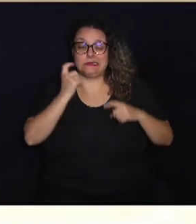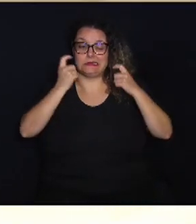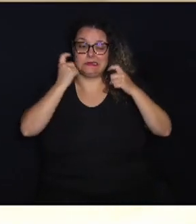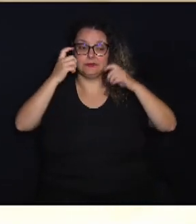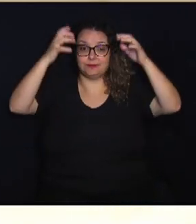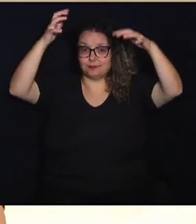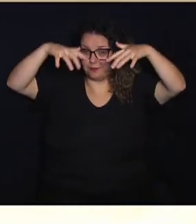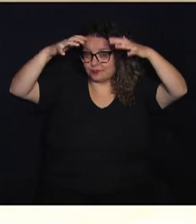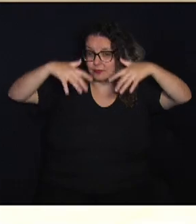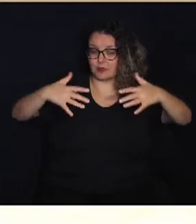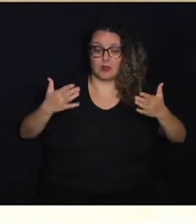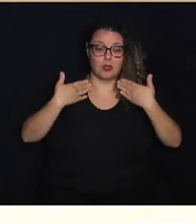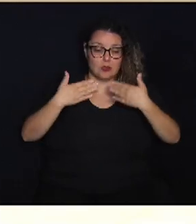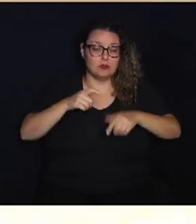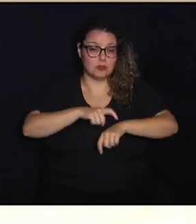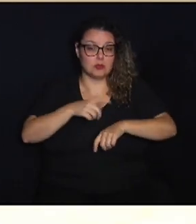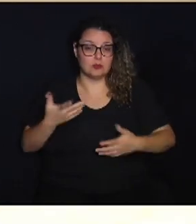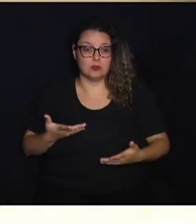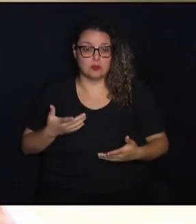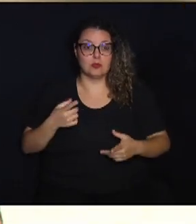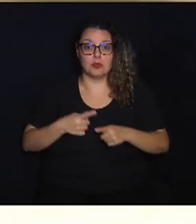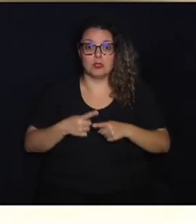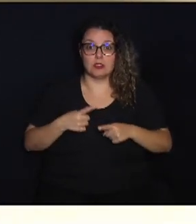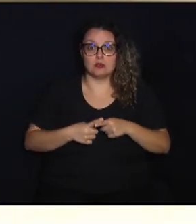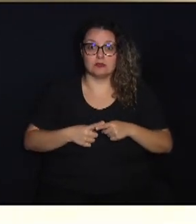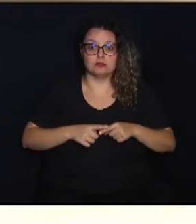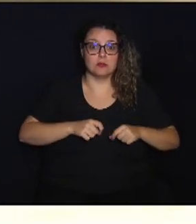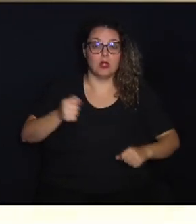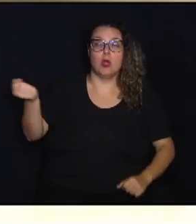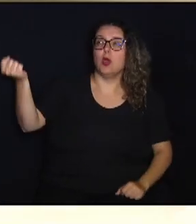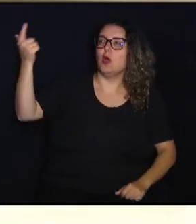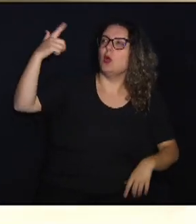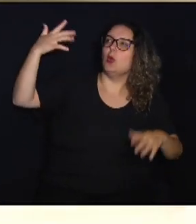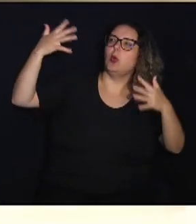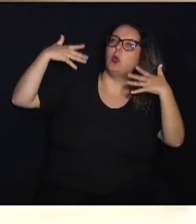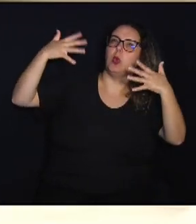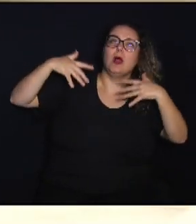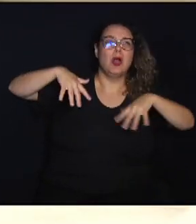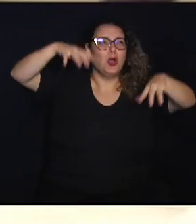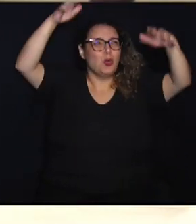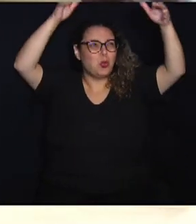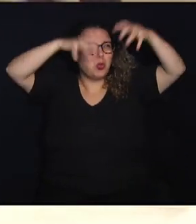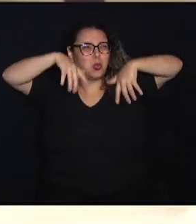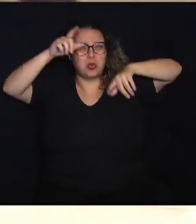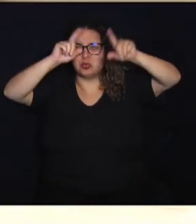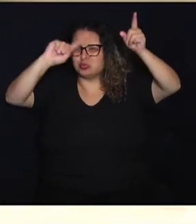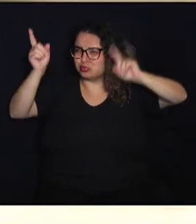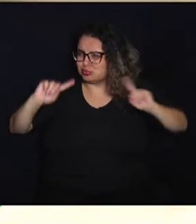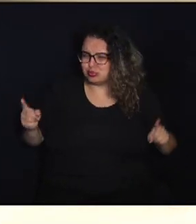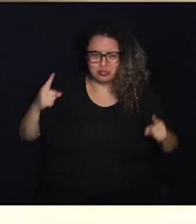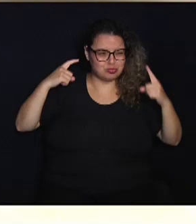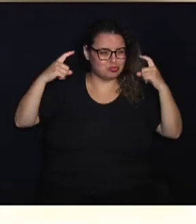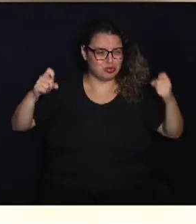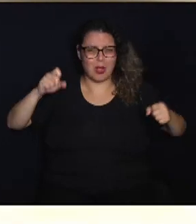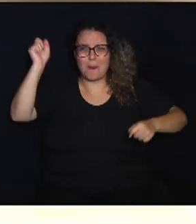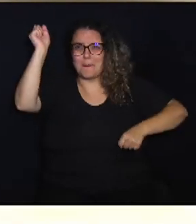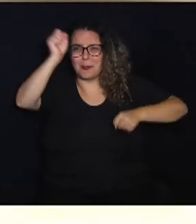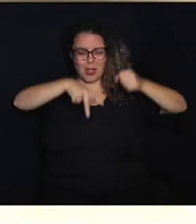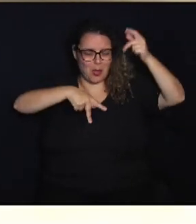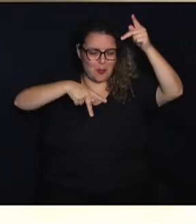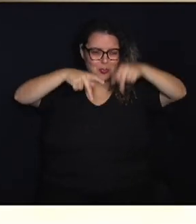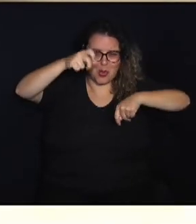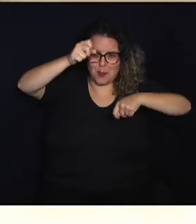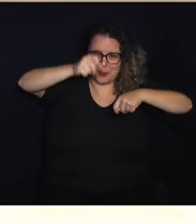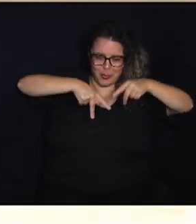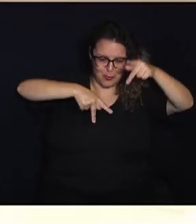que temidas? Porque, de repente, do nada, do sol vem a chuva, vem o raio, vem a tempestade, vem o granizo, vem o vento